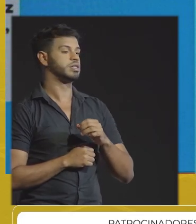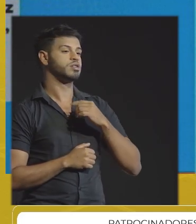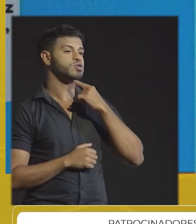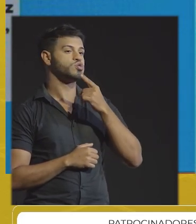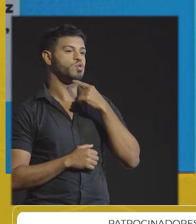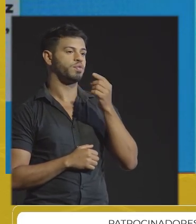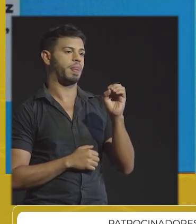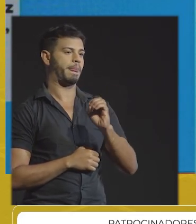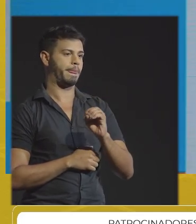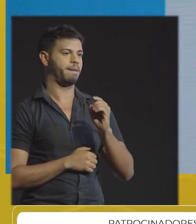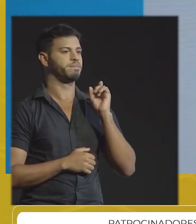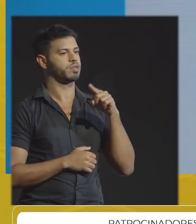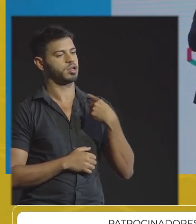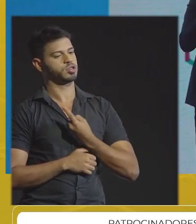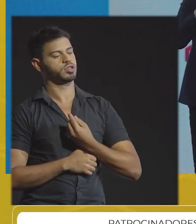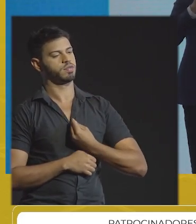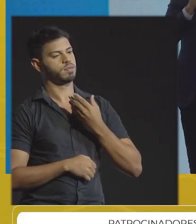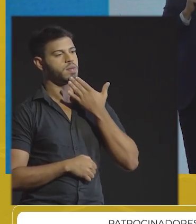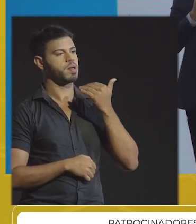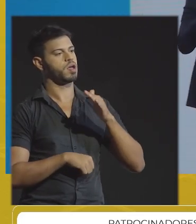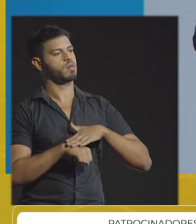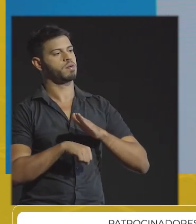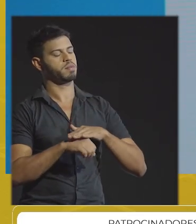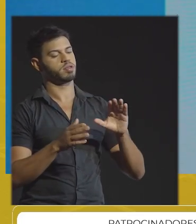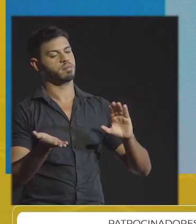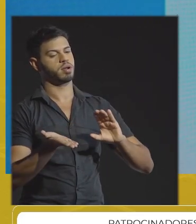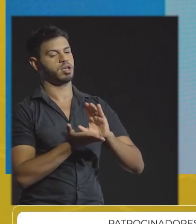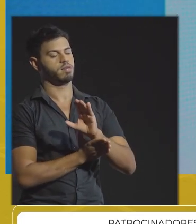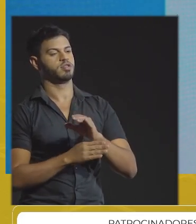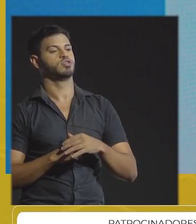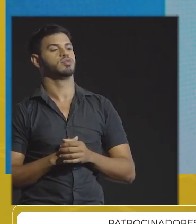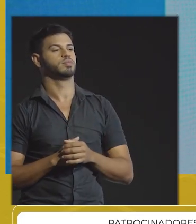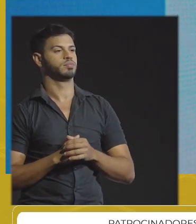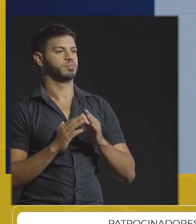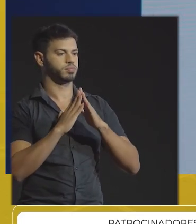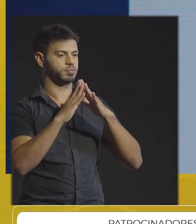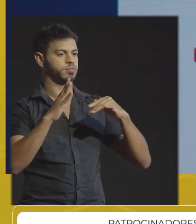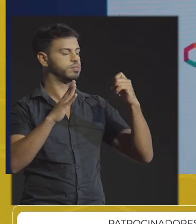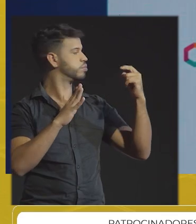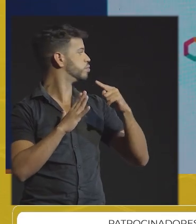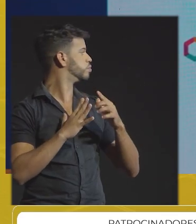dúvida nenhuma a gente tá no melhor momento para investir em energia solar